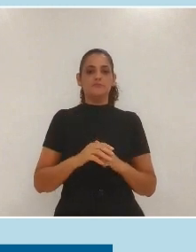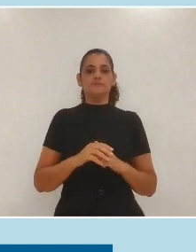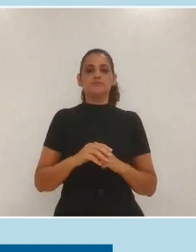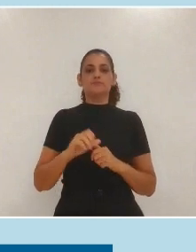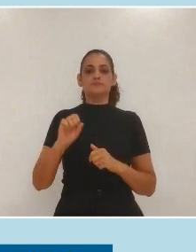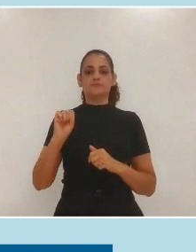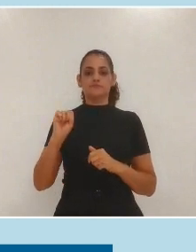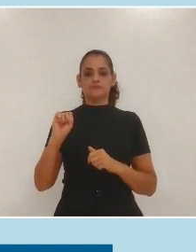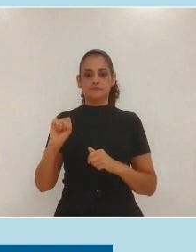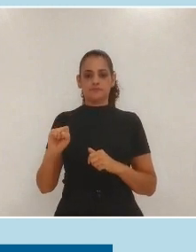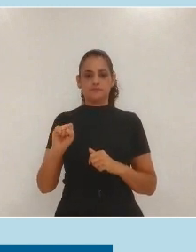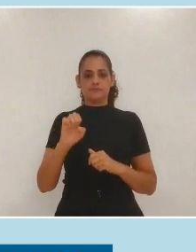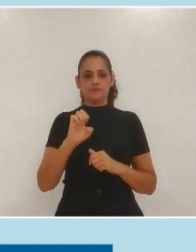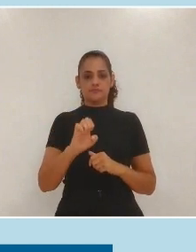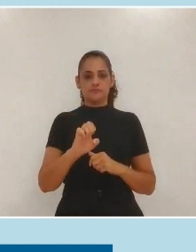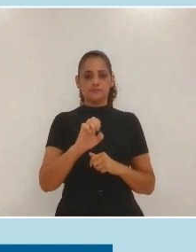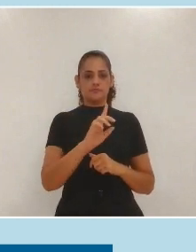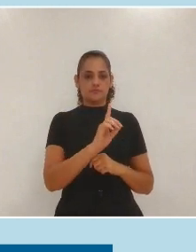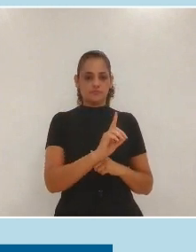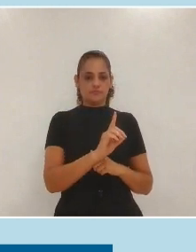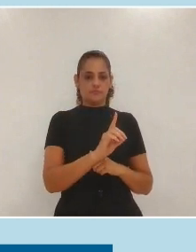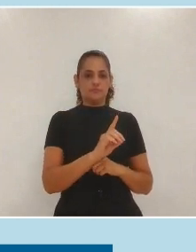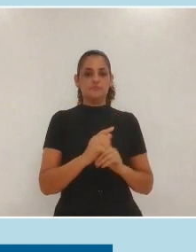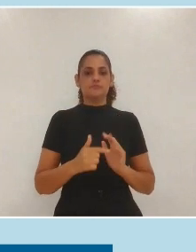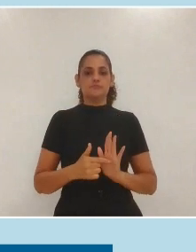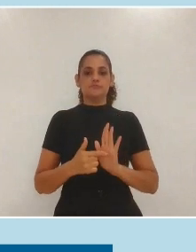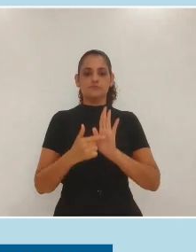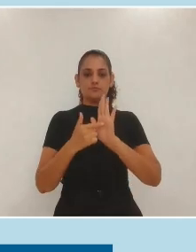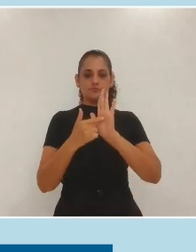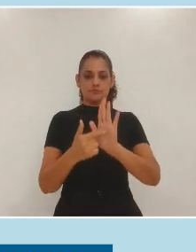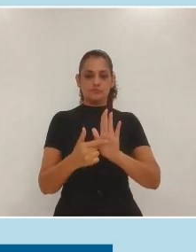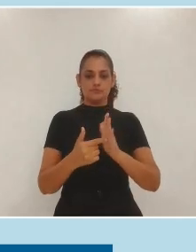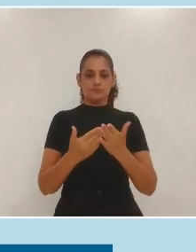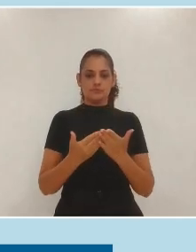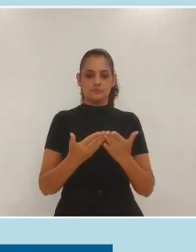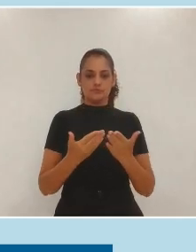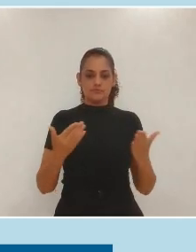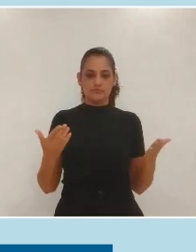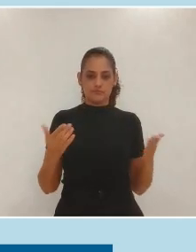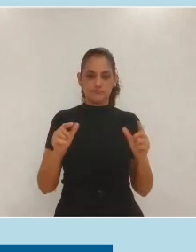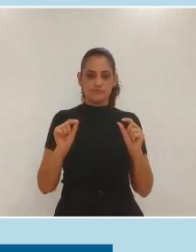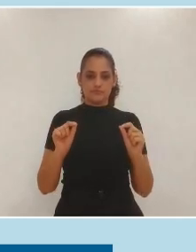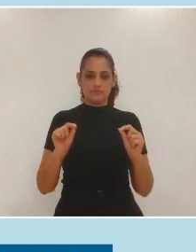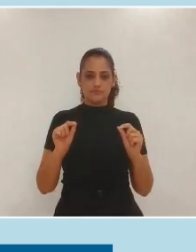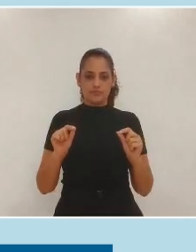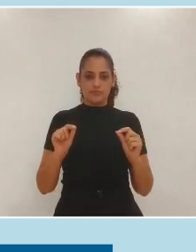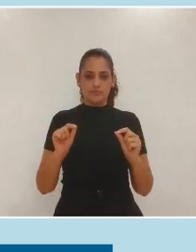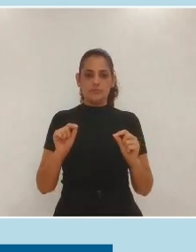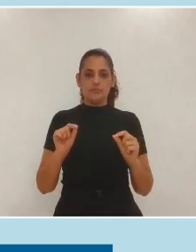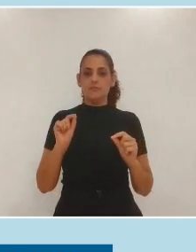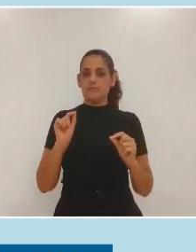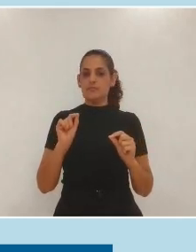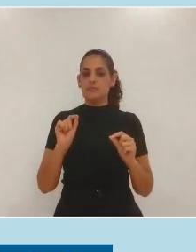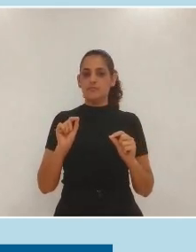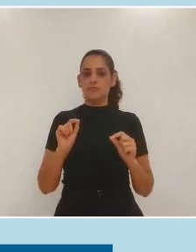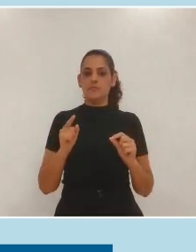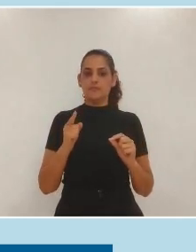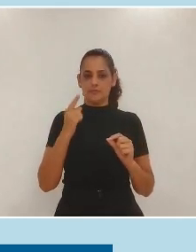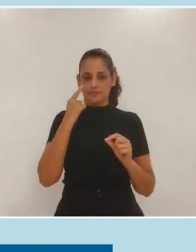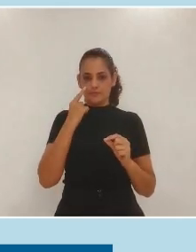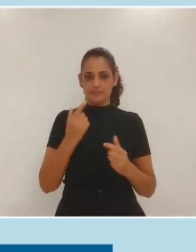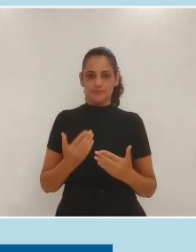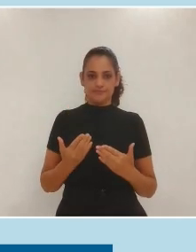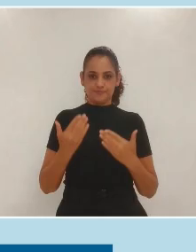E aqui eu apresento para vocês, isso daqui é um score que a gente